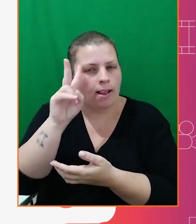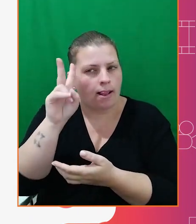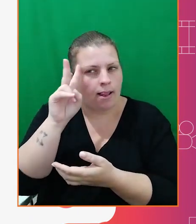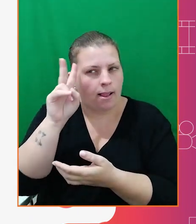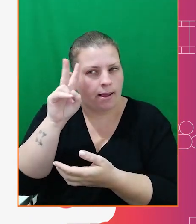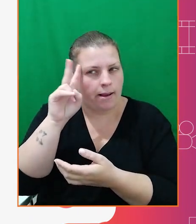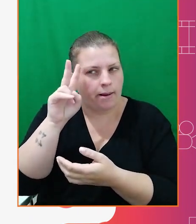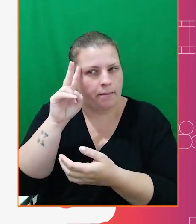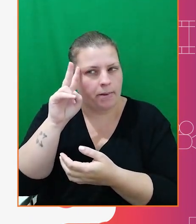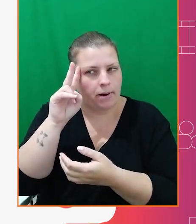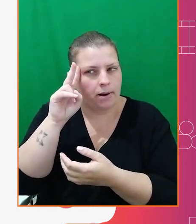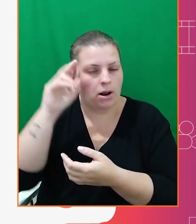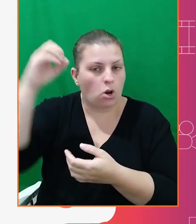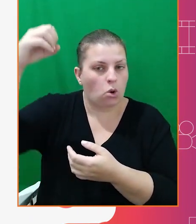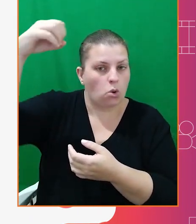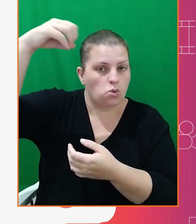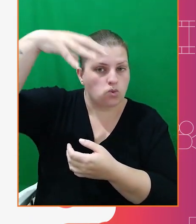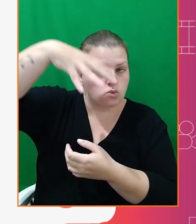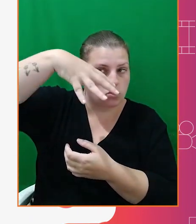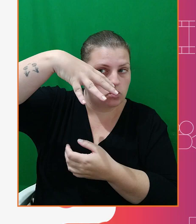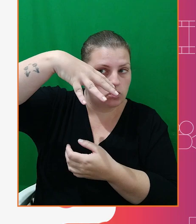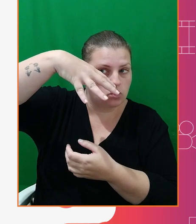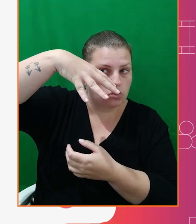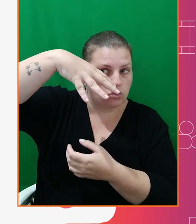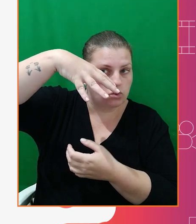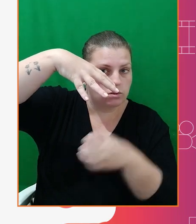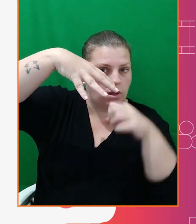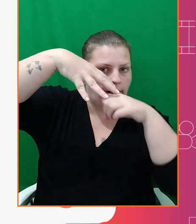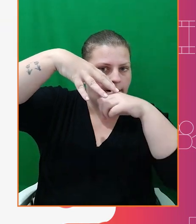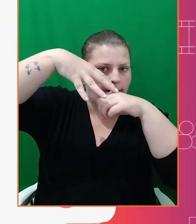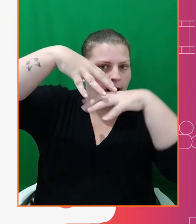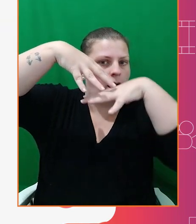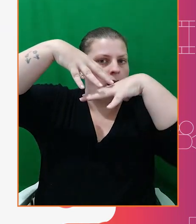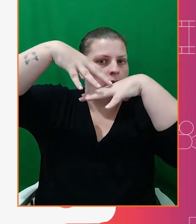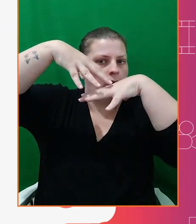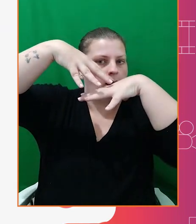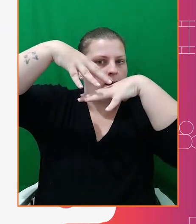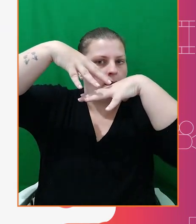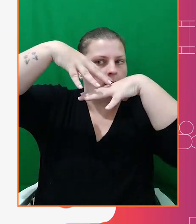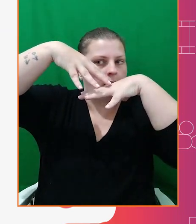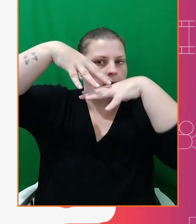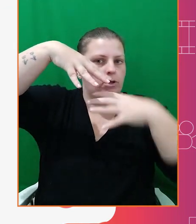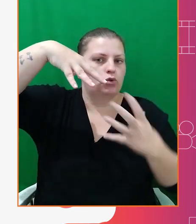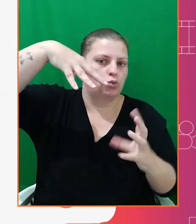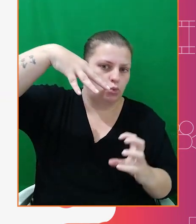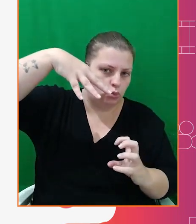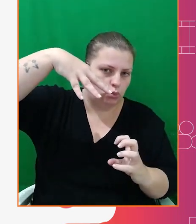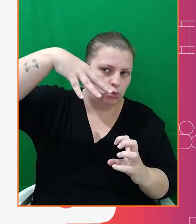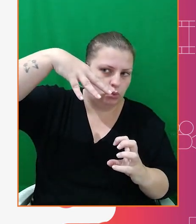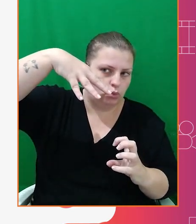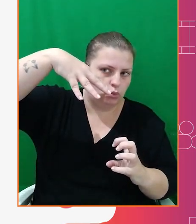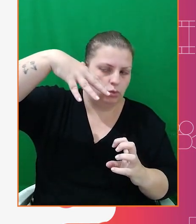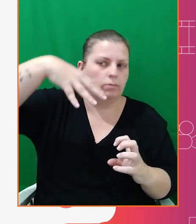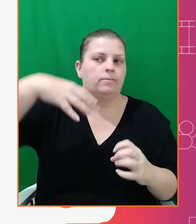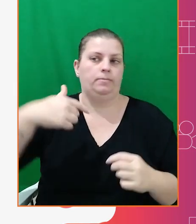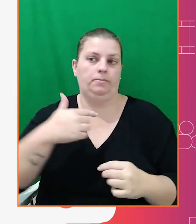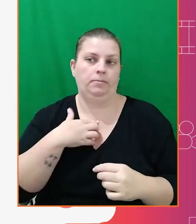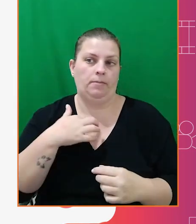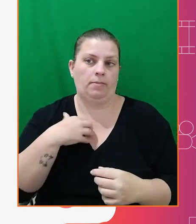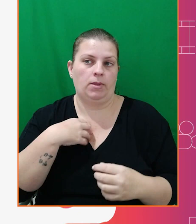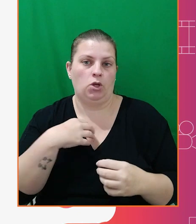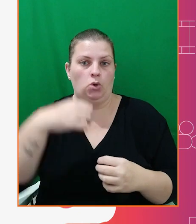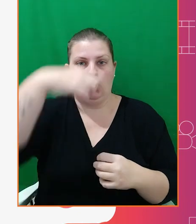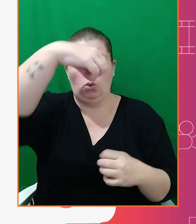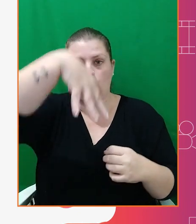ela está vindo daqui, então a parte mais iluminada será a parte de cá. No meu caso, a luz está vindo